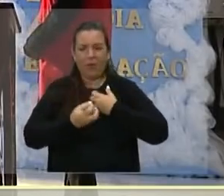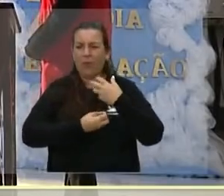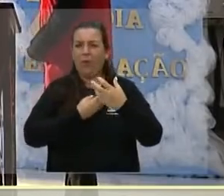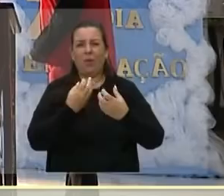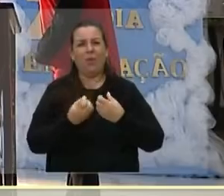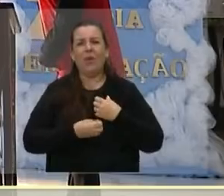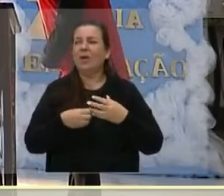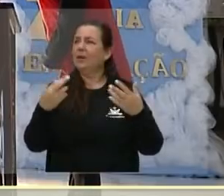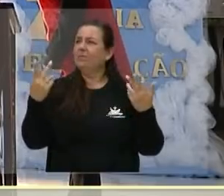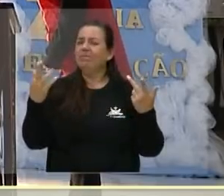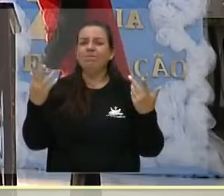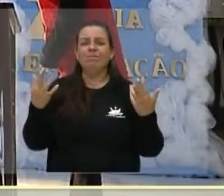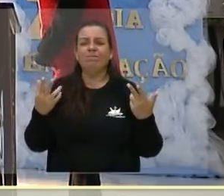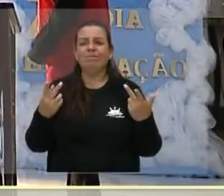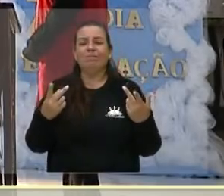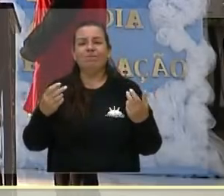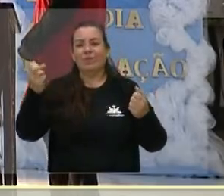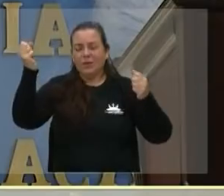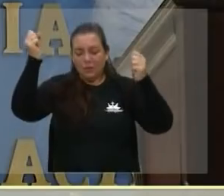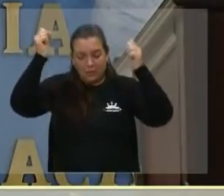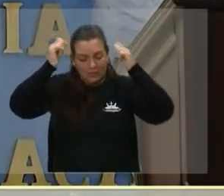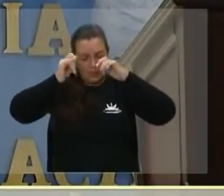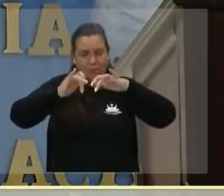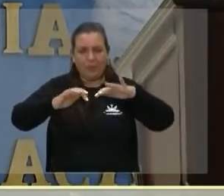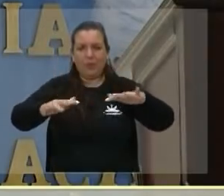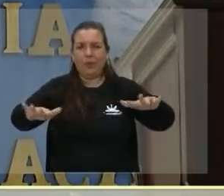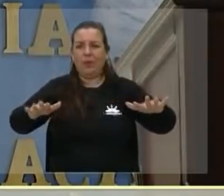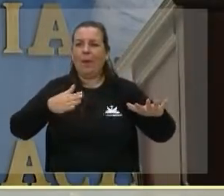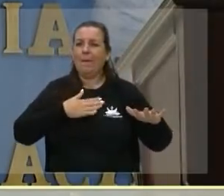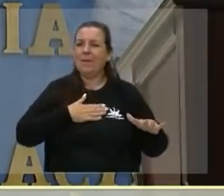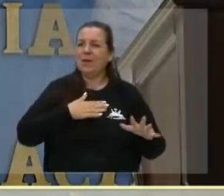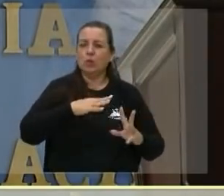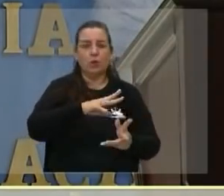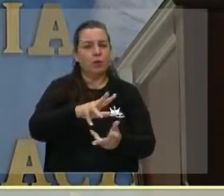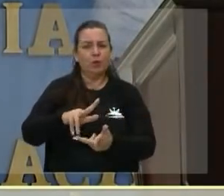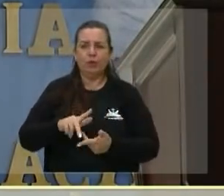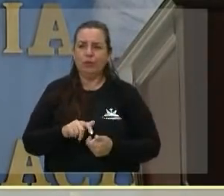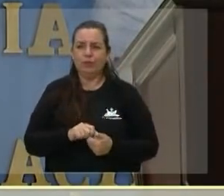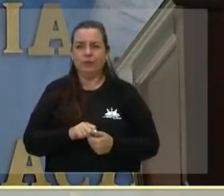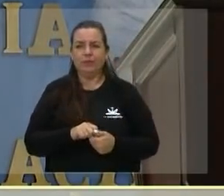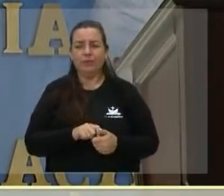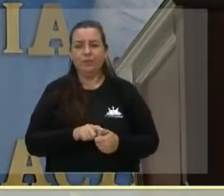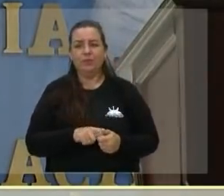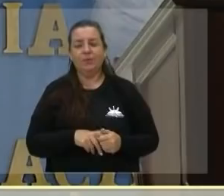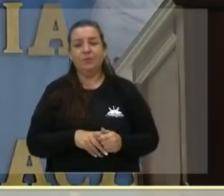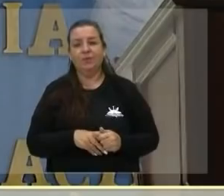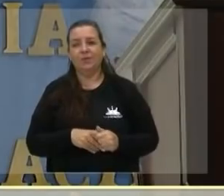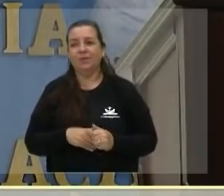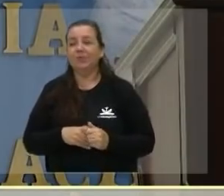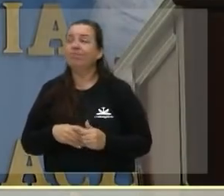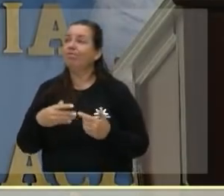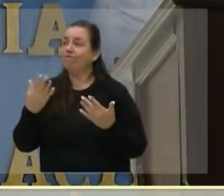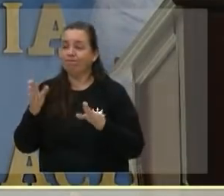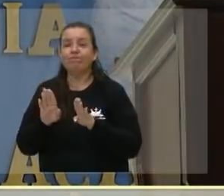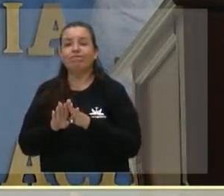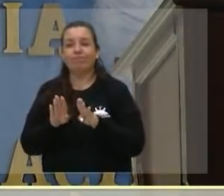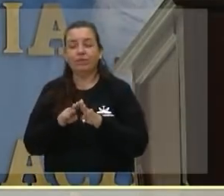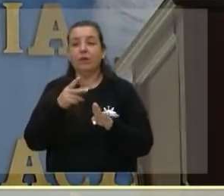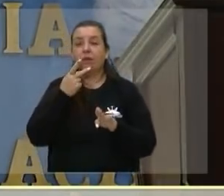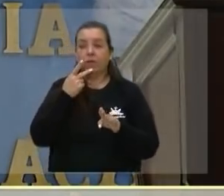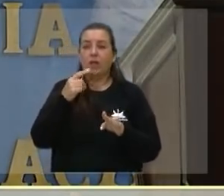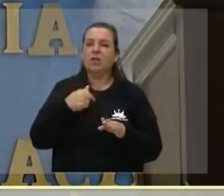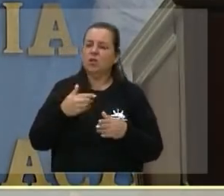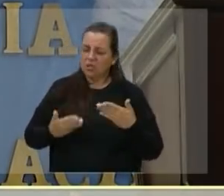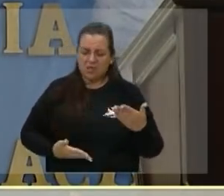então chamas de fogo que caia sobre nós sobre mim sobre a humanidade ele diz eu já